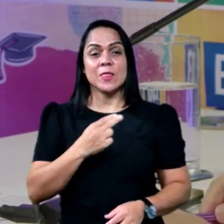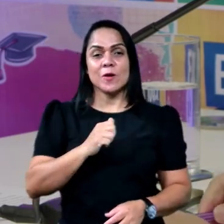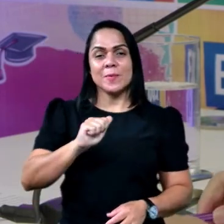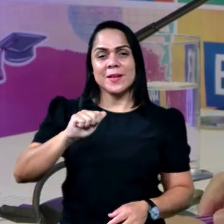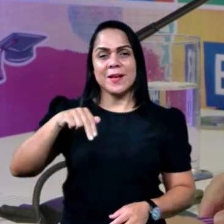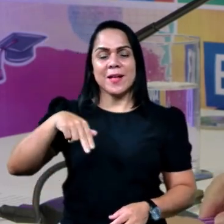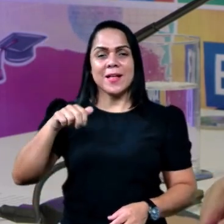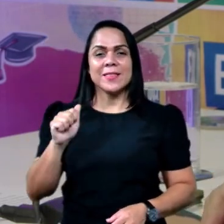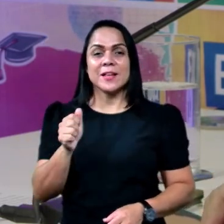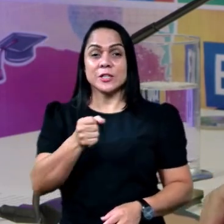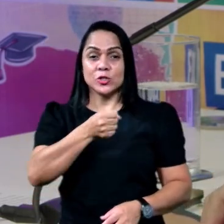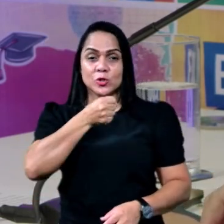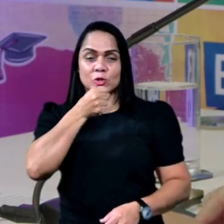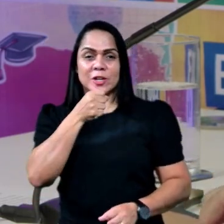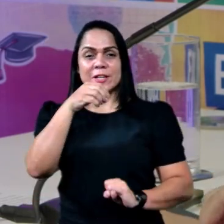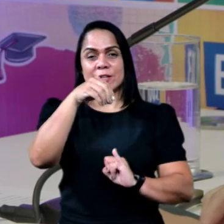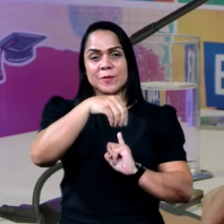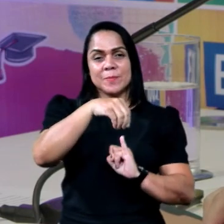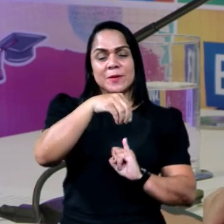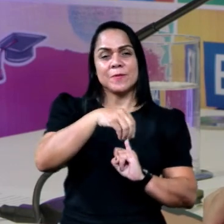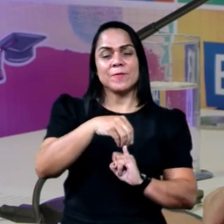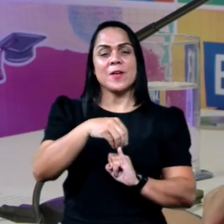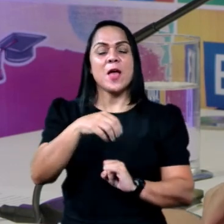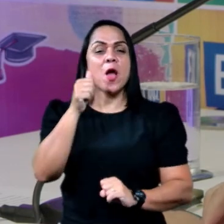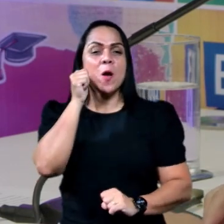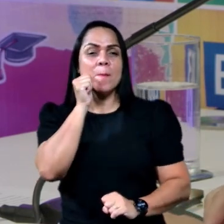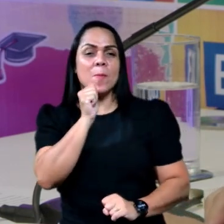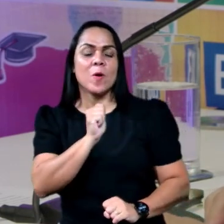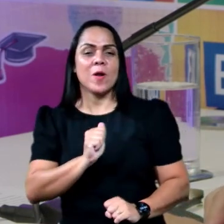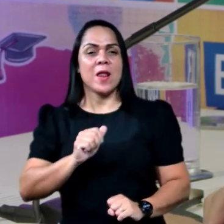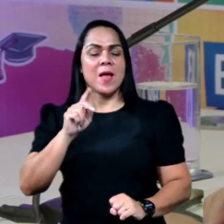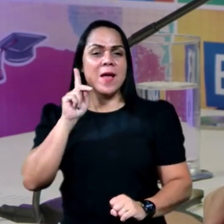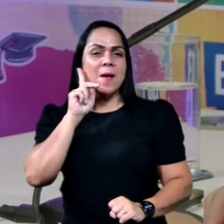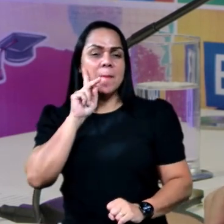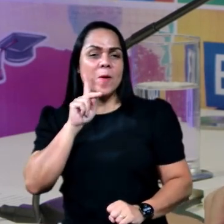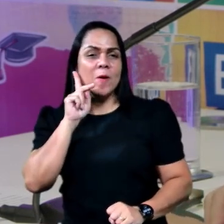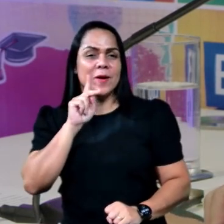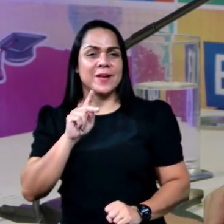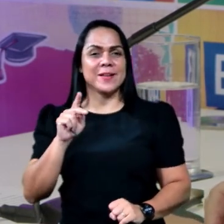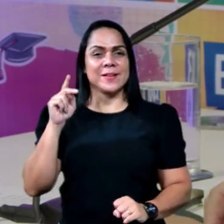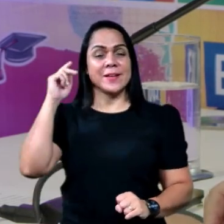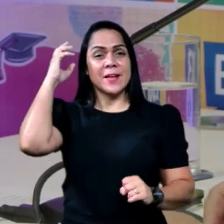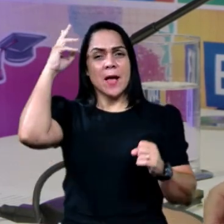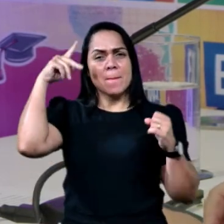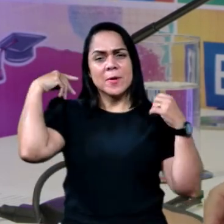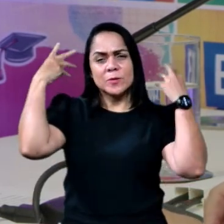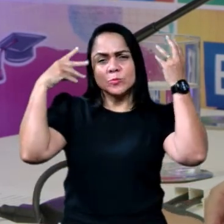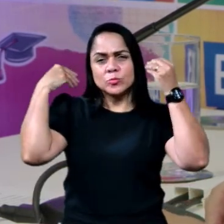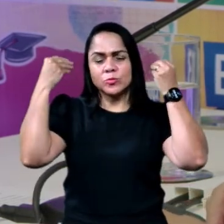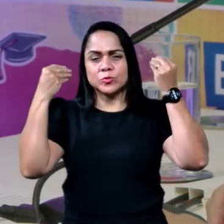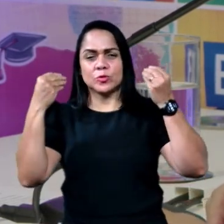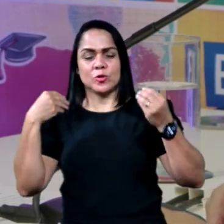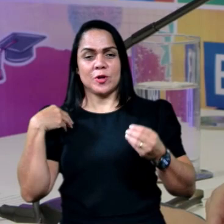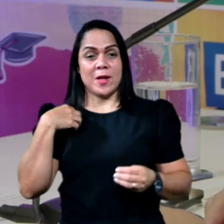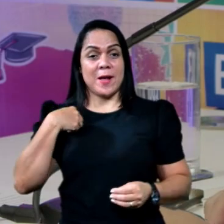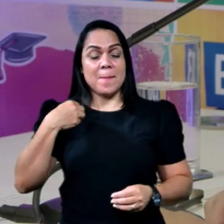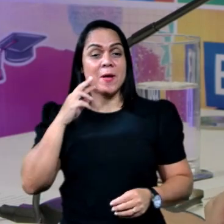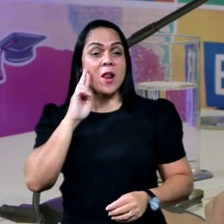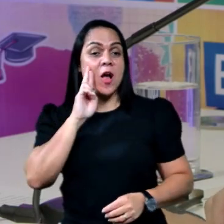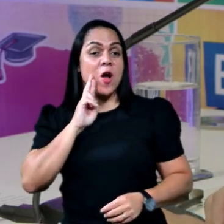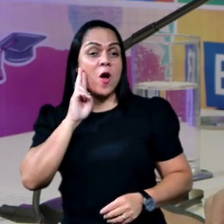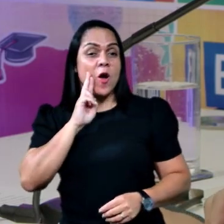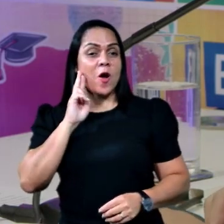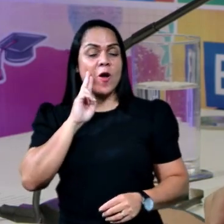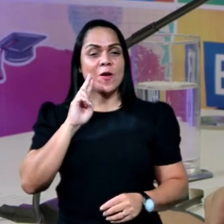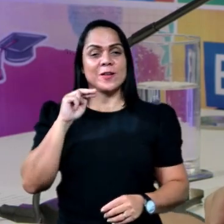sou jornalista do IFB, uma mulher parda, de cabelos cacheados, grisalhos, estou usando uma camisa rosa, escrito